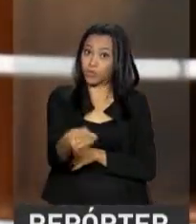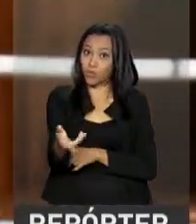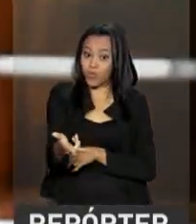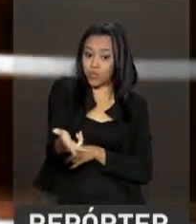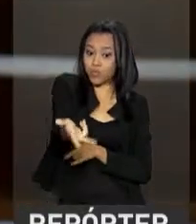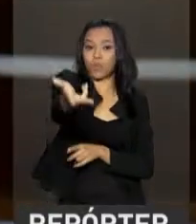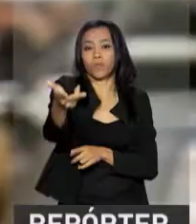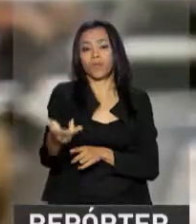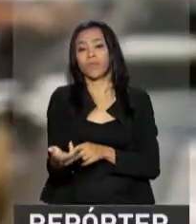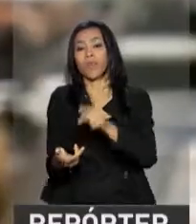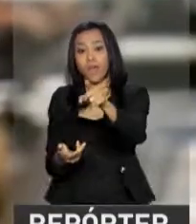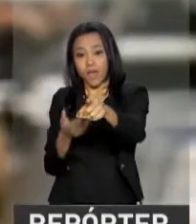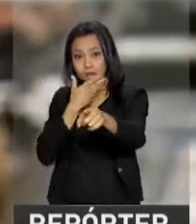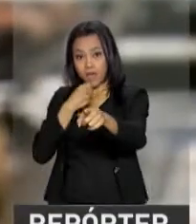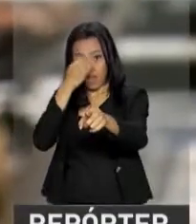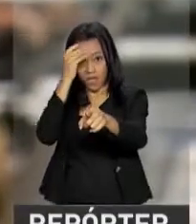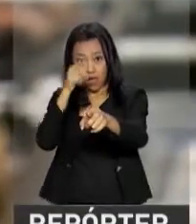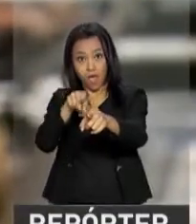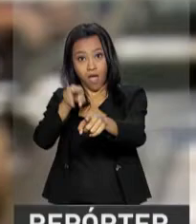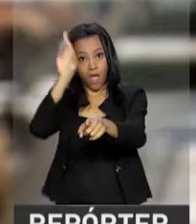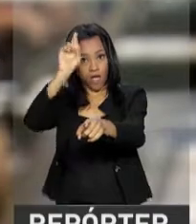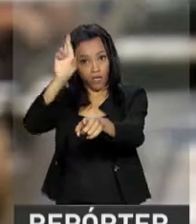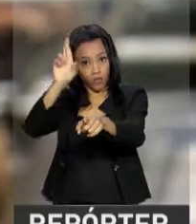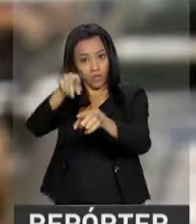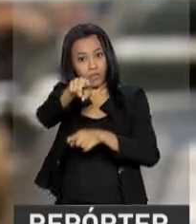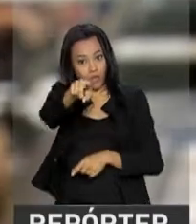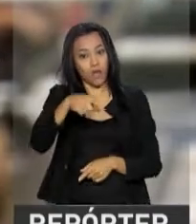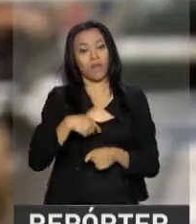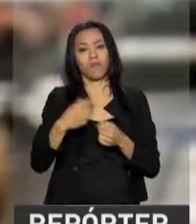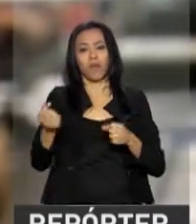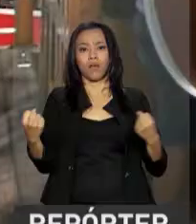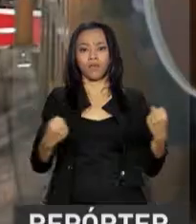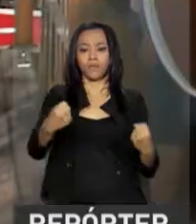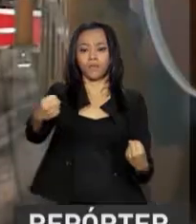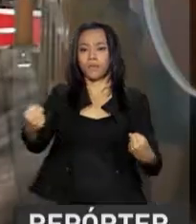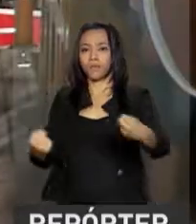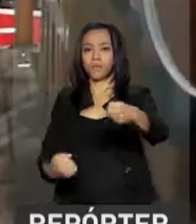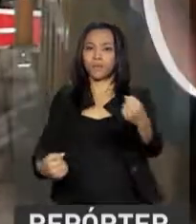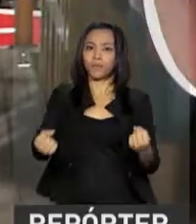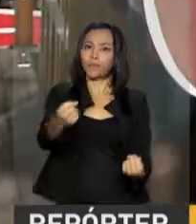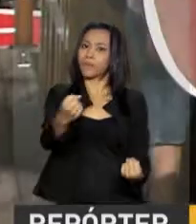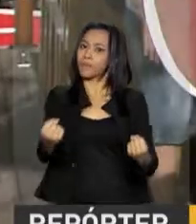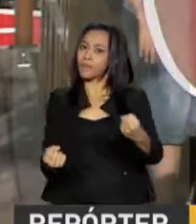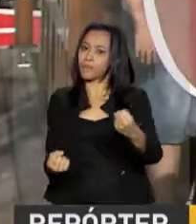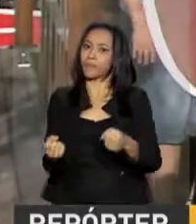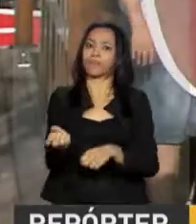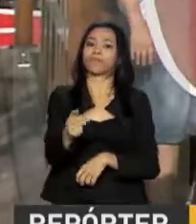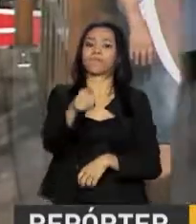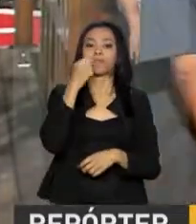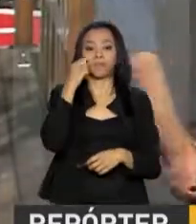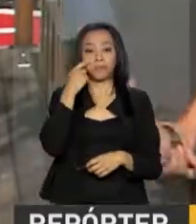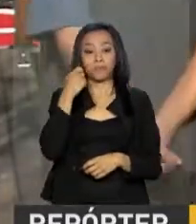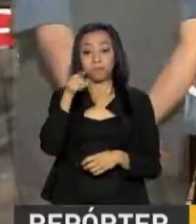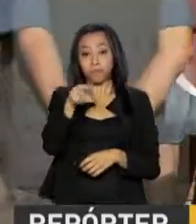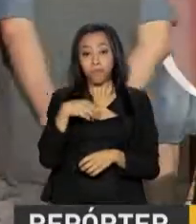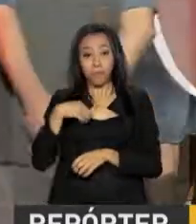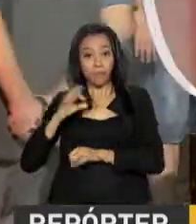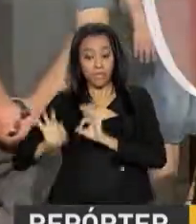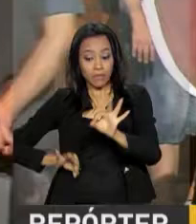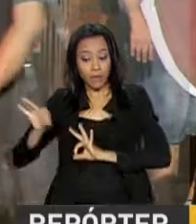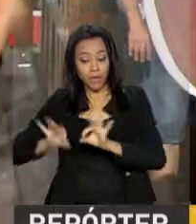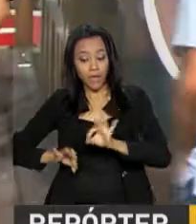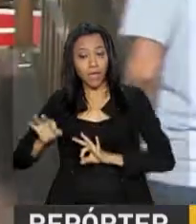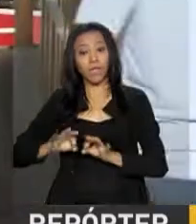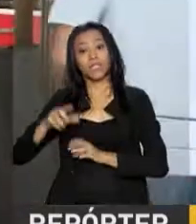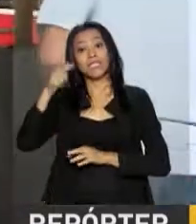pela navegação, na viagem de mais de 19 mil quilômetros. O navio vem se preparando para essa comissão de 7 meses,